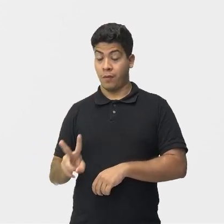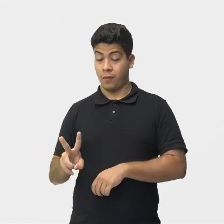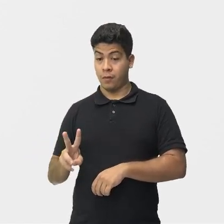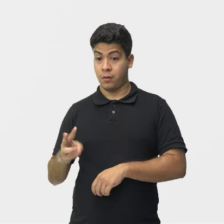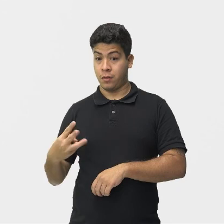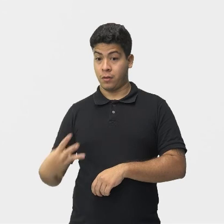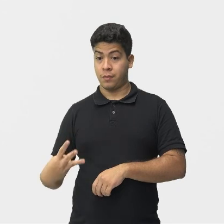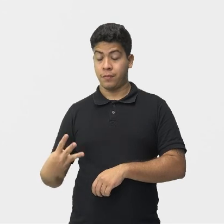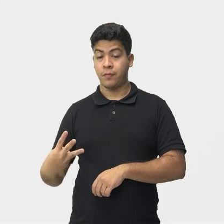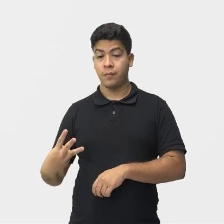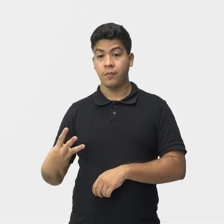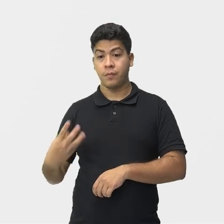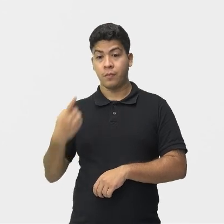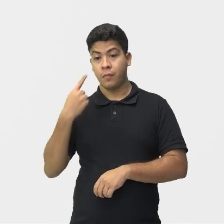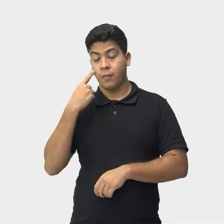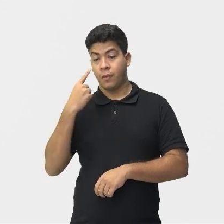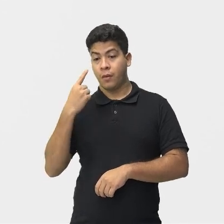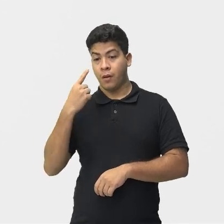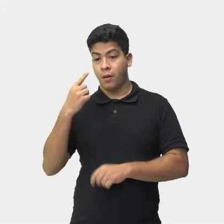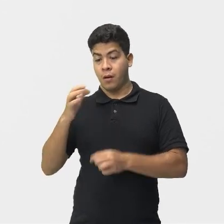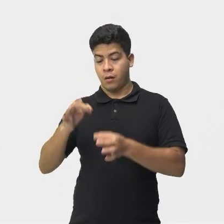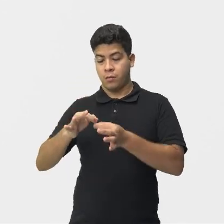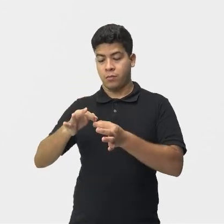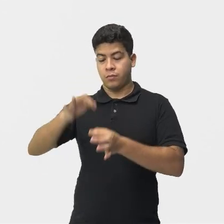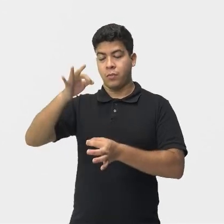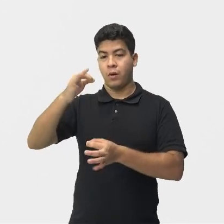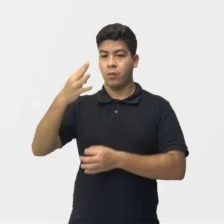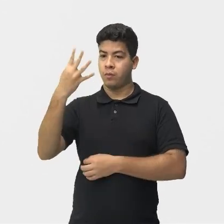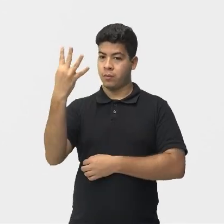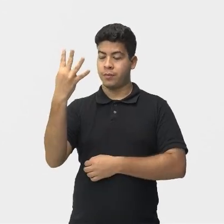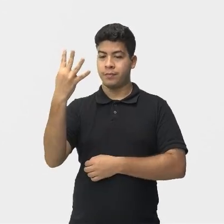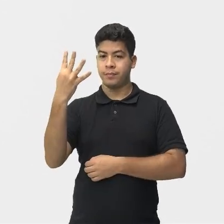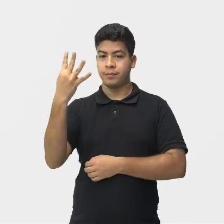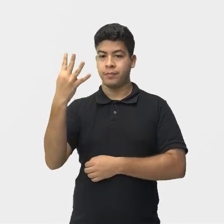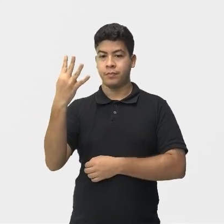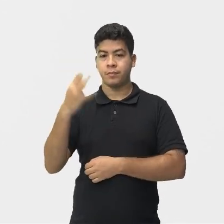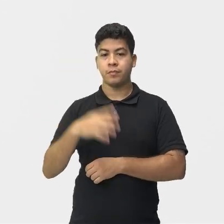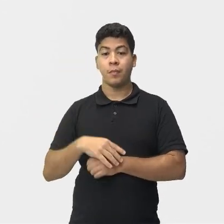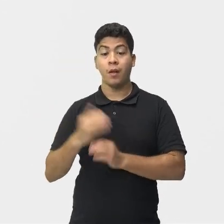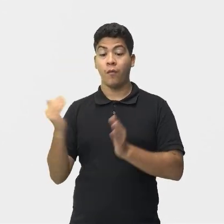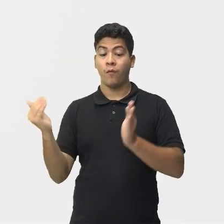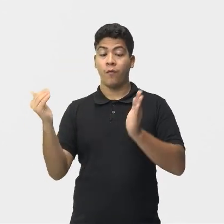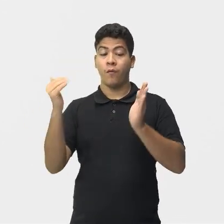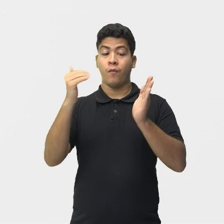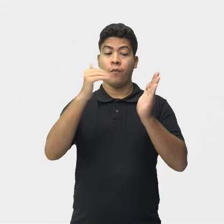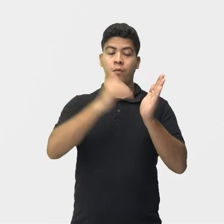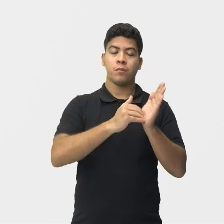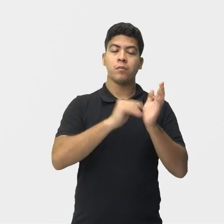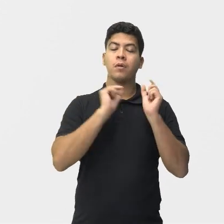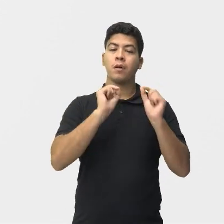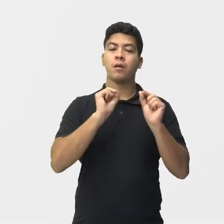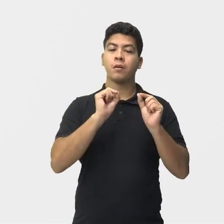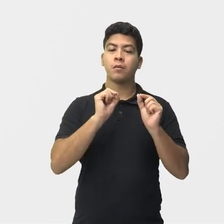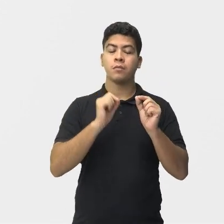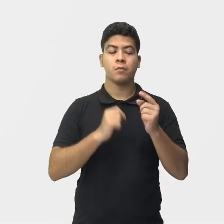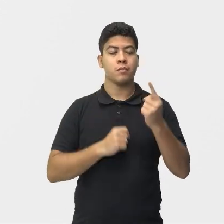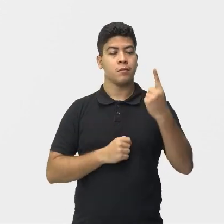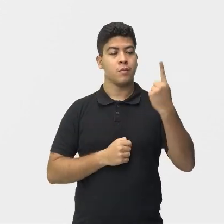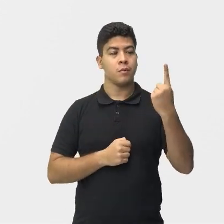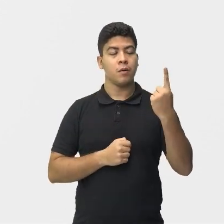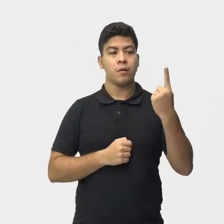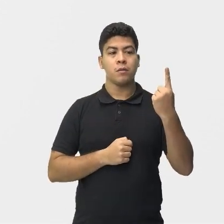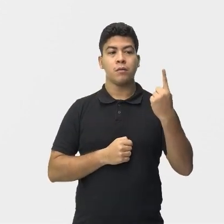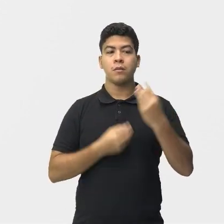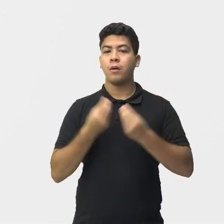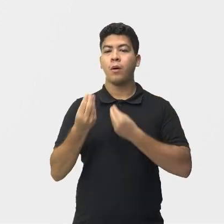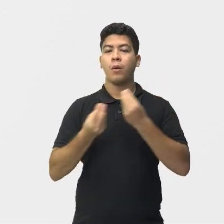ele sai do estado 3 para o estado 4. E aí ele retorna para o estado inicial através de uma compressão isobárica,